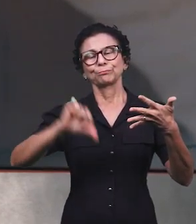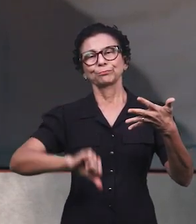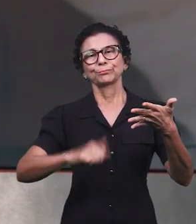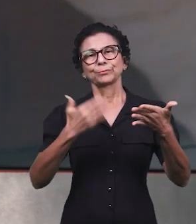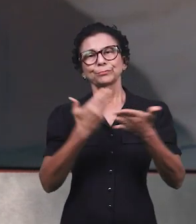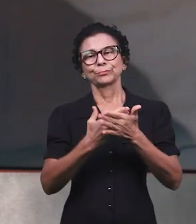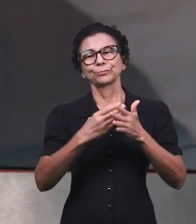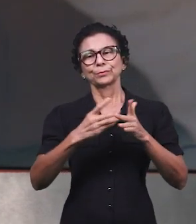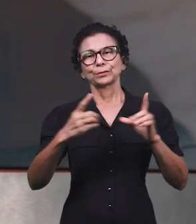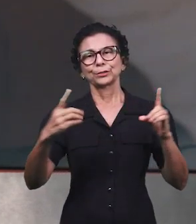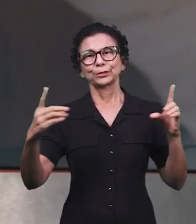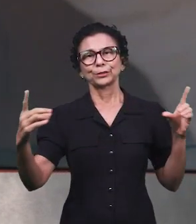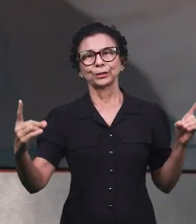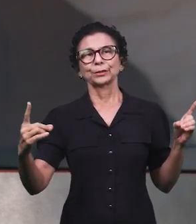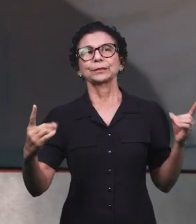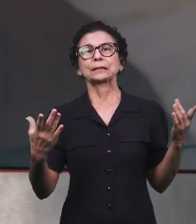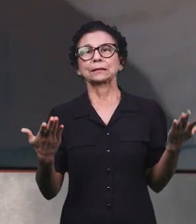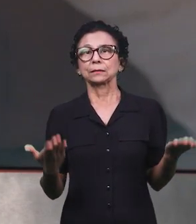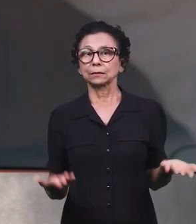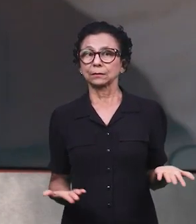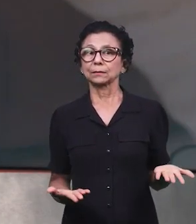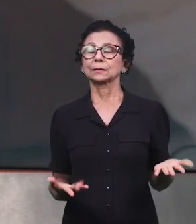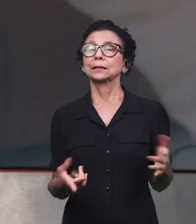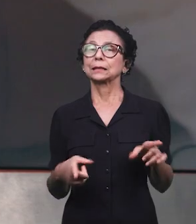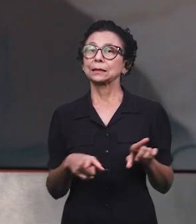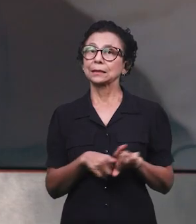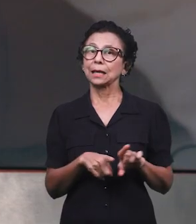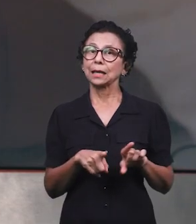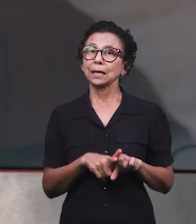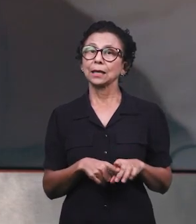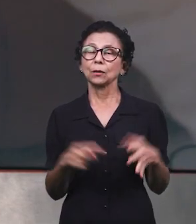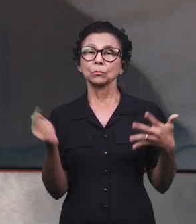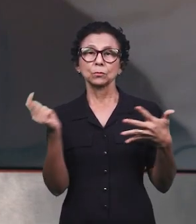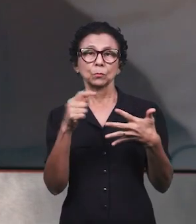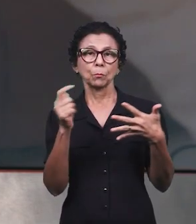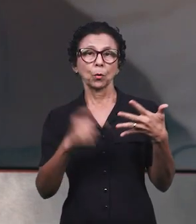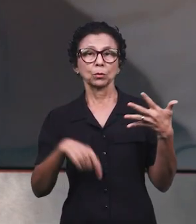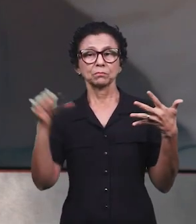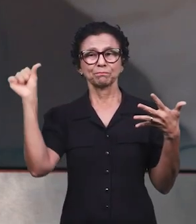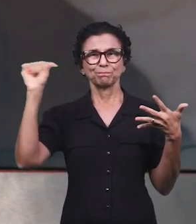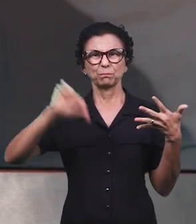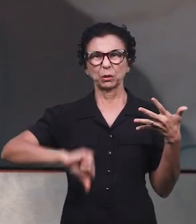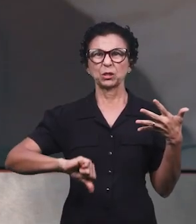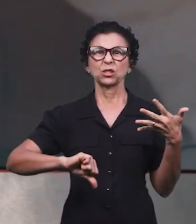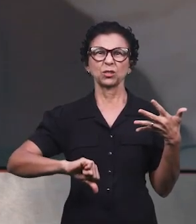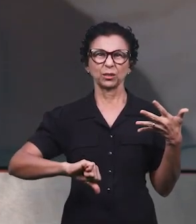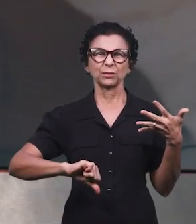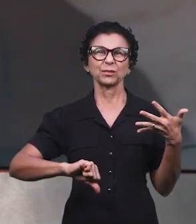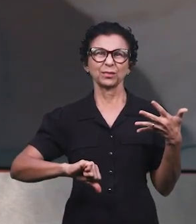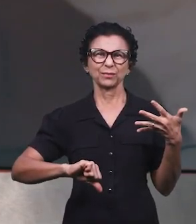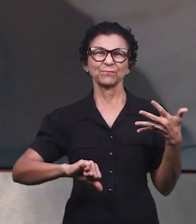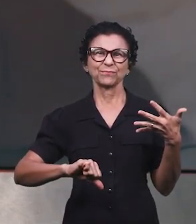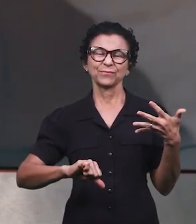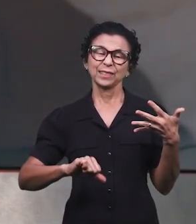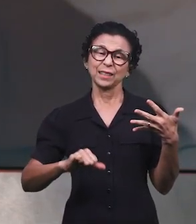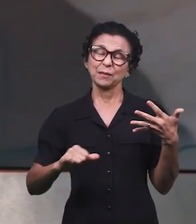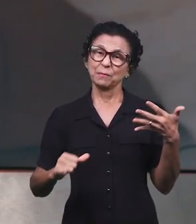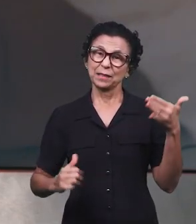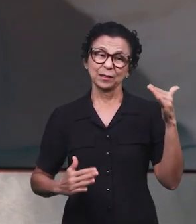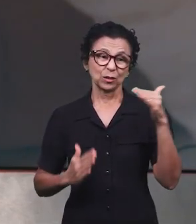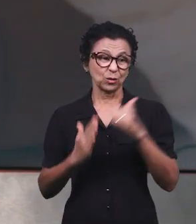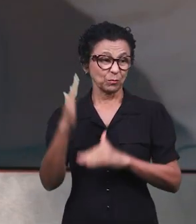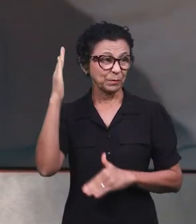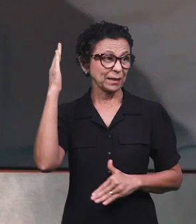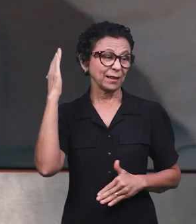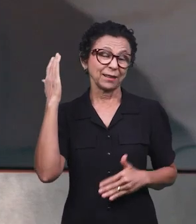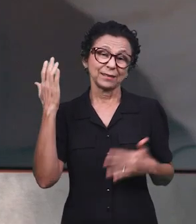saibam que existem também, talvez vocês até identifiquem algumas, mas claro que a gente tem que superar algumas coisas aqui,